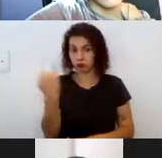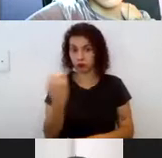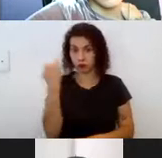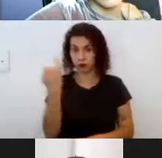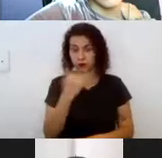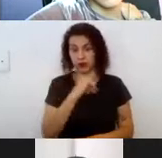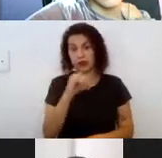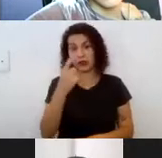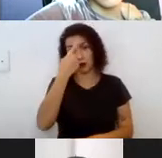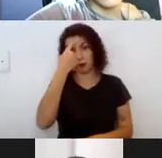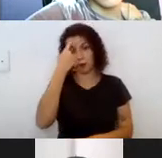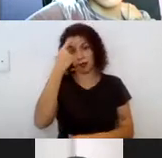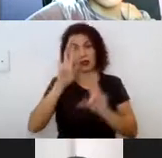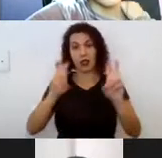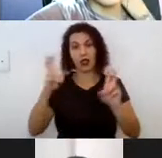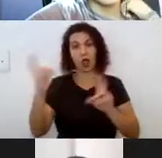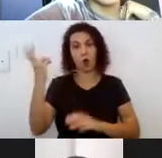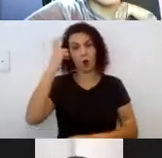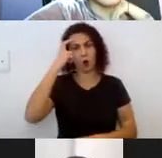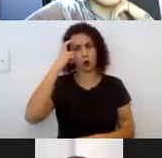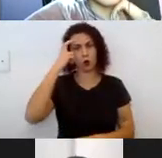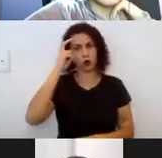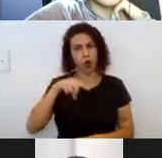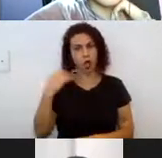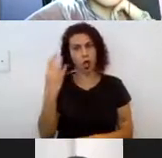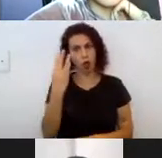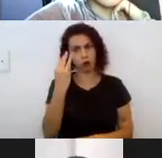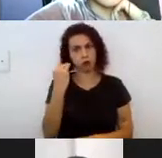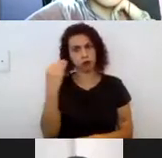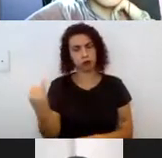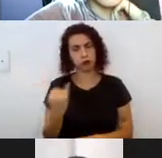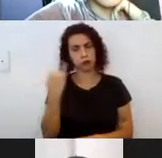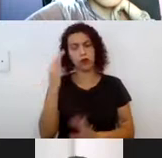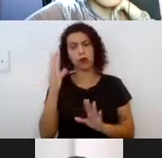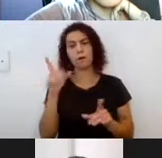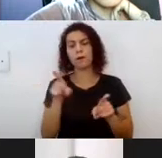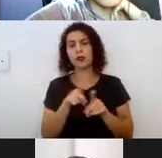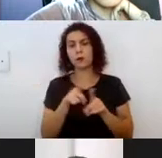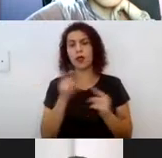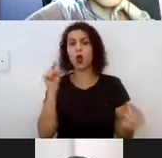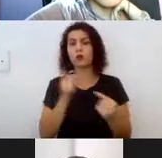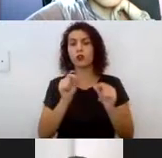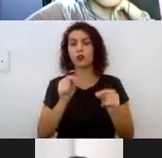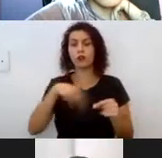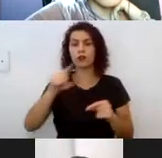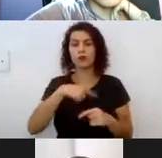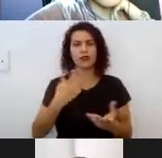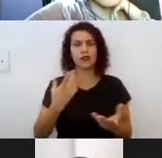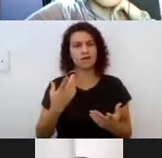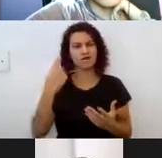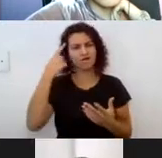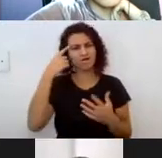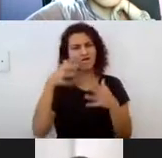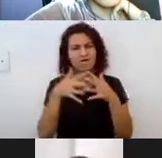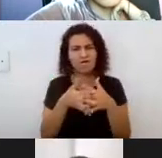cultura Mas é para que vocês se sintam confusos mesmo porque a nossa mentalidade